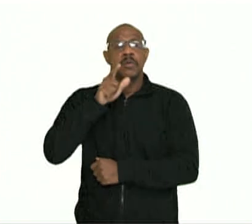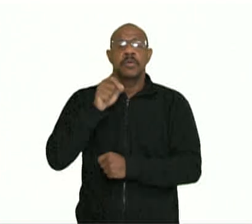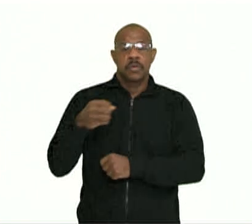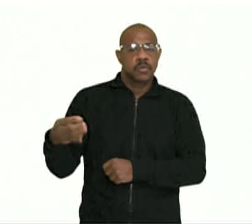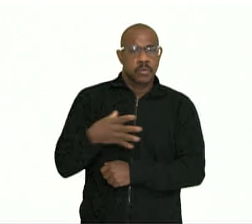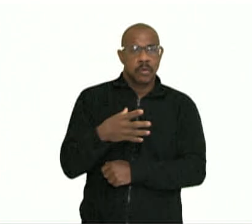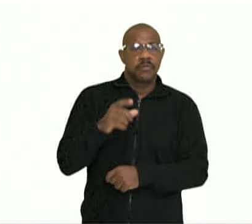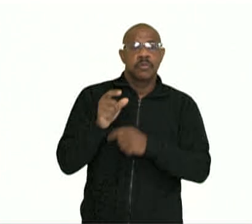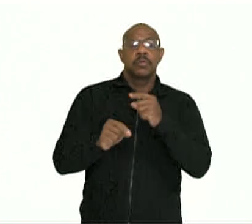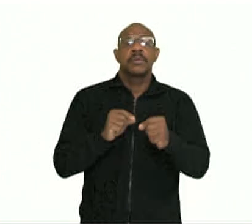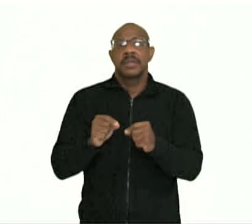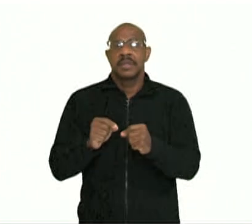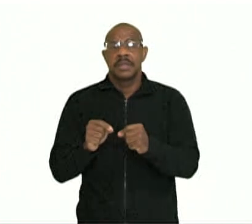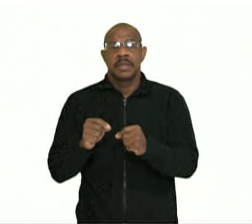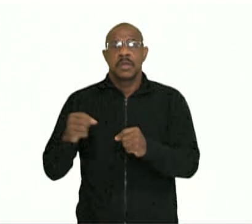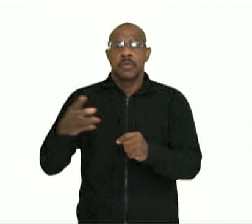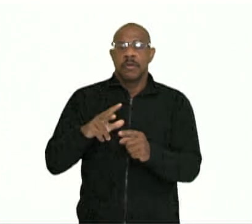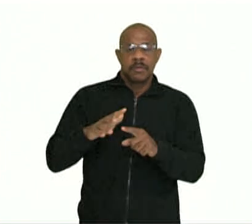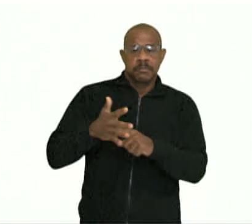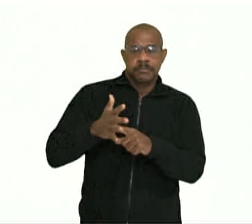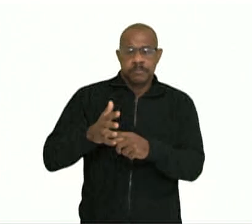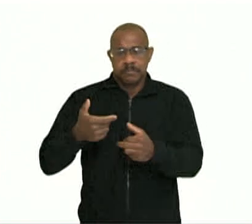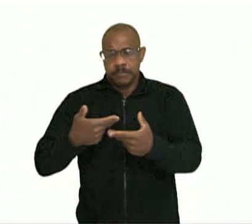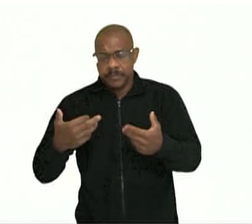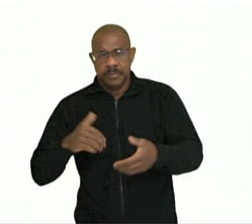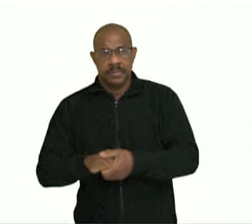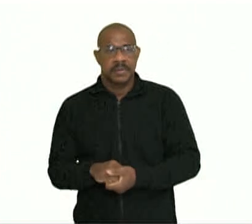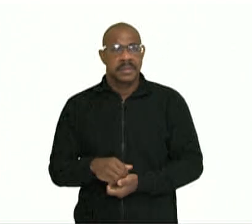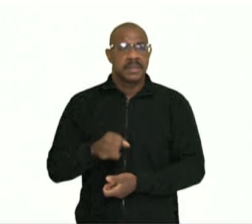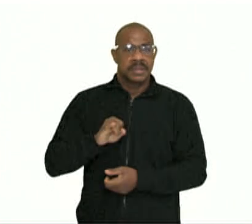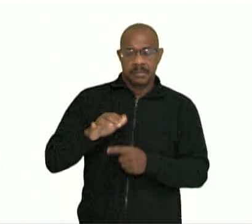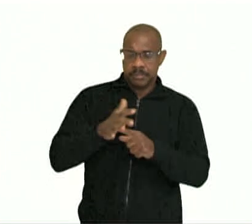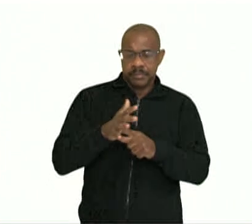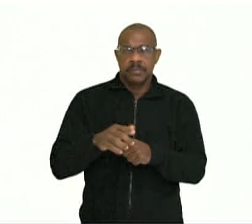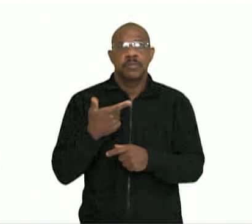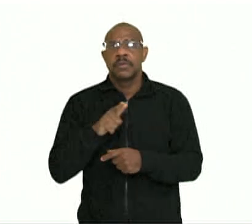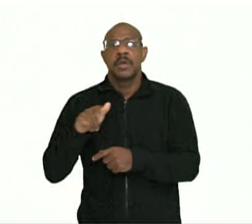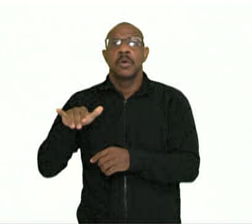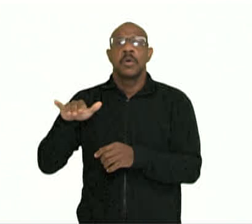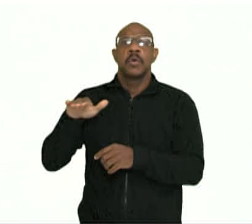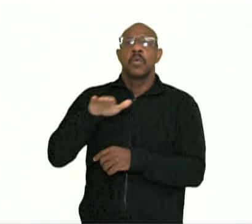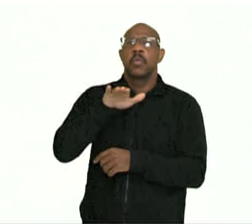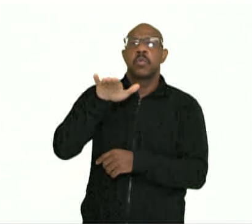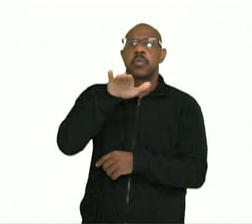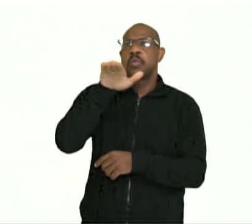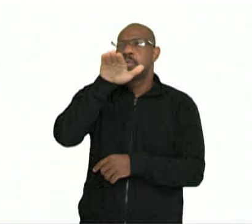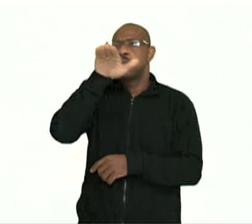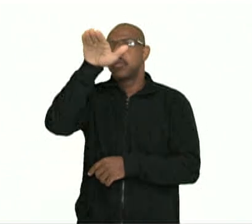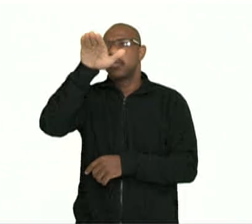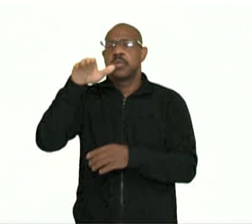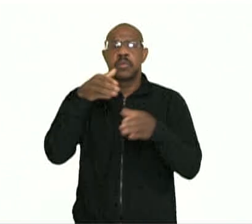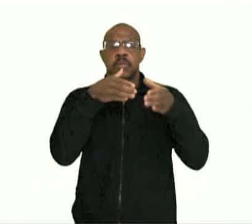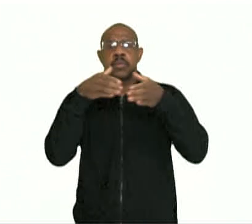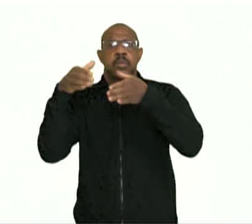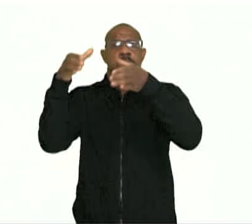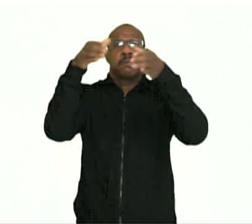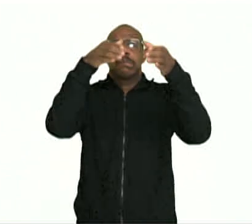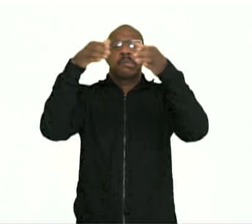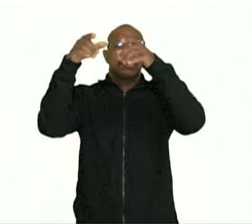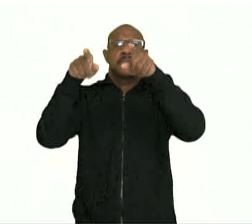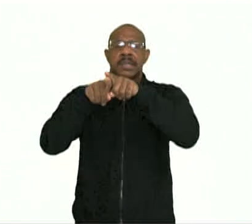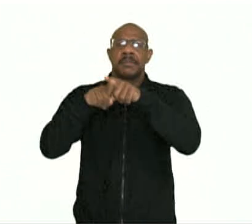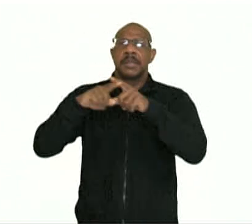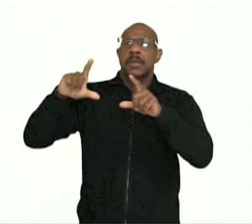novos contornos. Sem ele, não haveria ônibus espaciais, missões a Marte e as profundezas